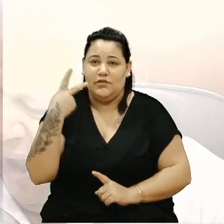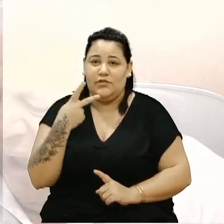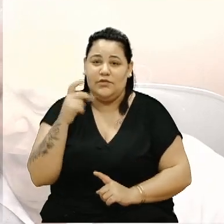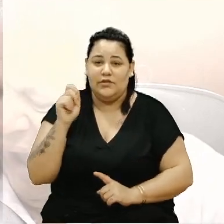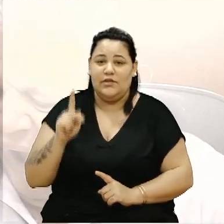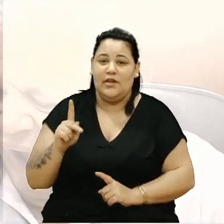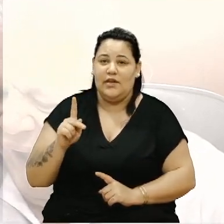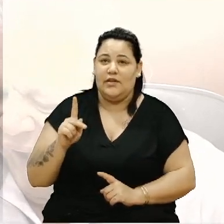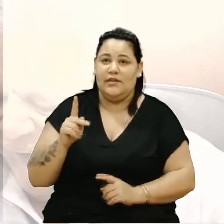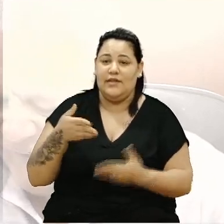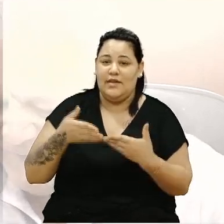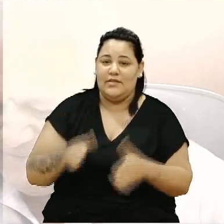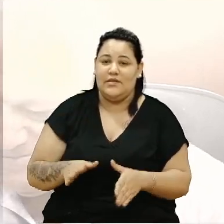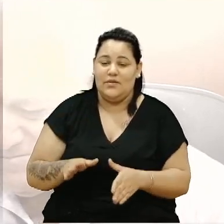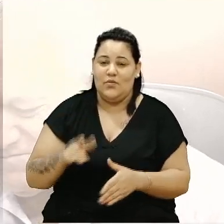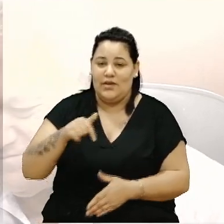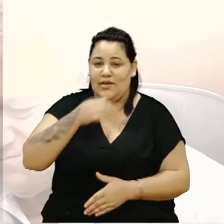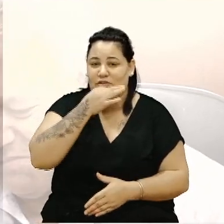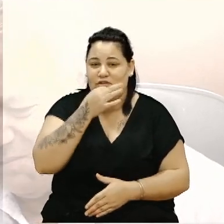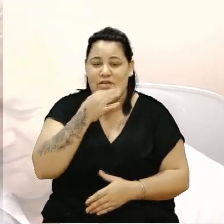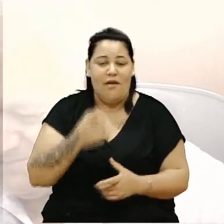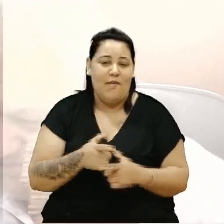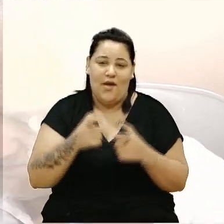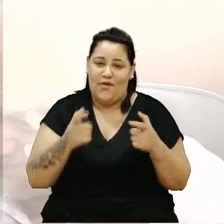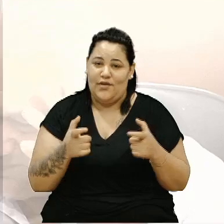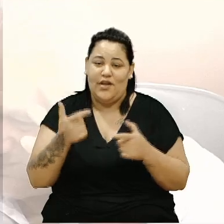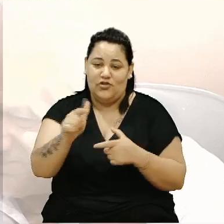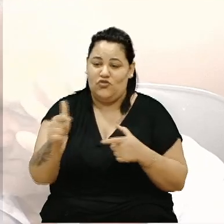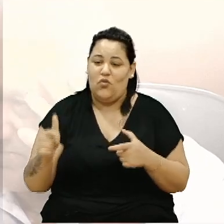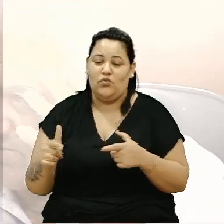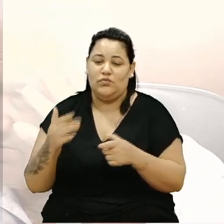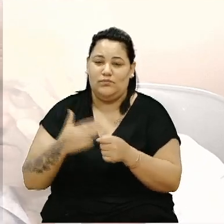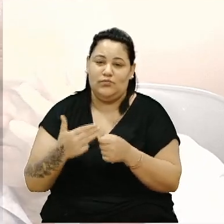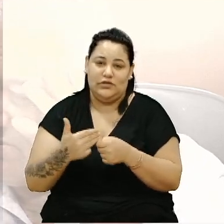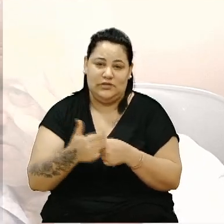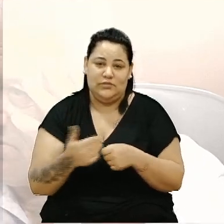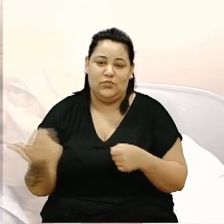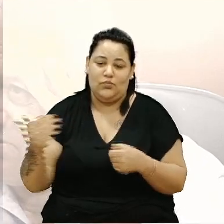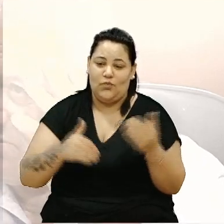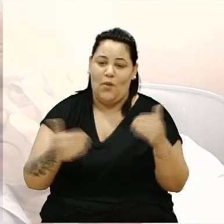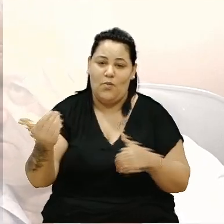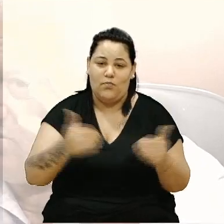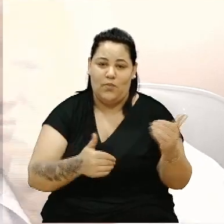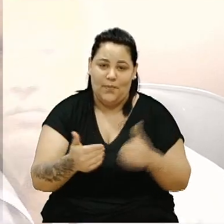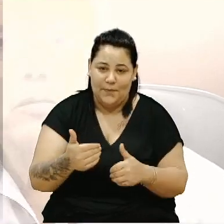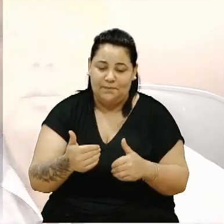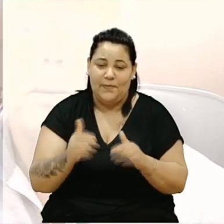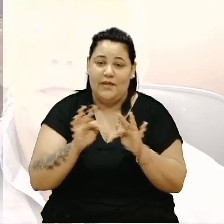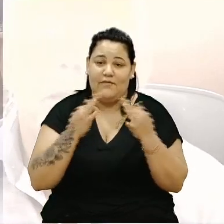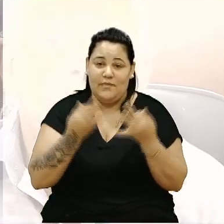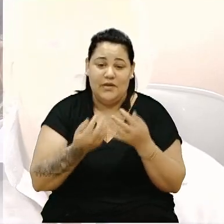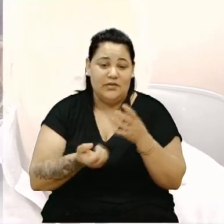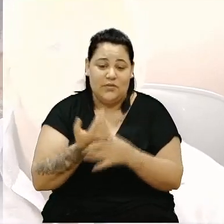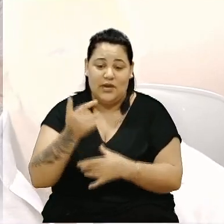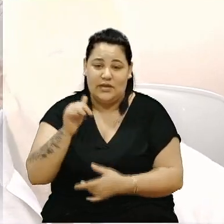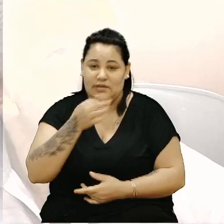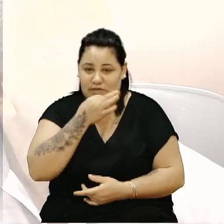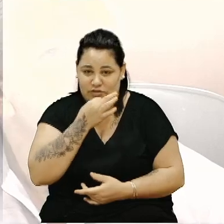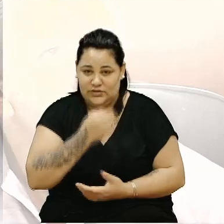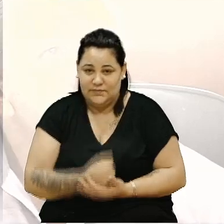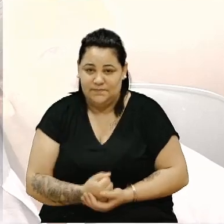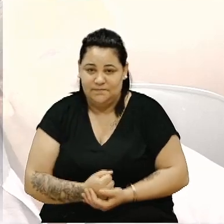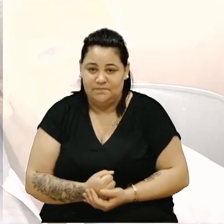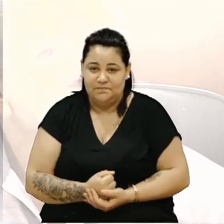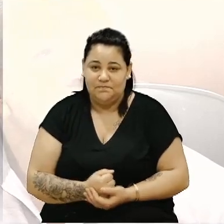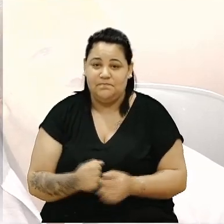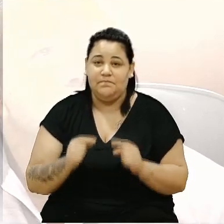de Caxias, a grande maioria vieram de outros municípios, né, e famílias são constituídas aqui. Mas a fala do